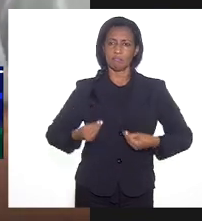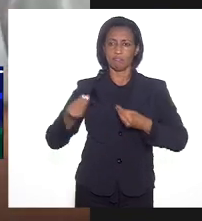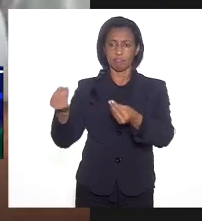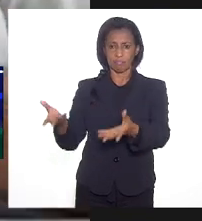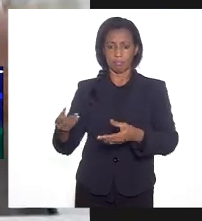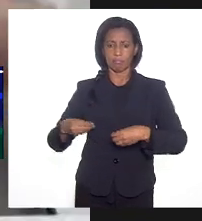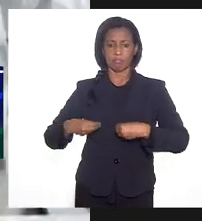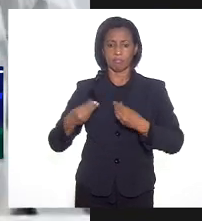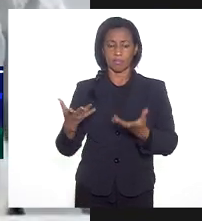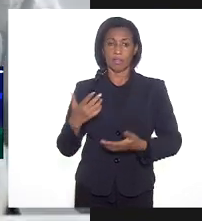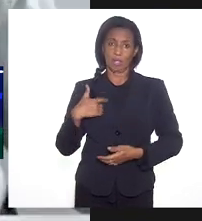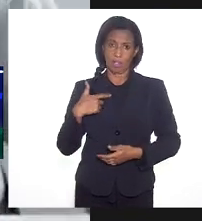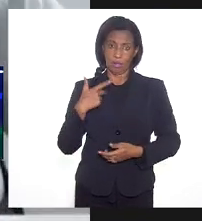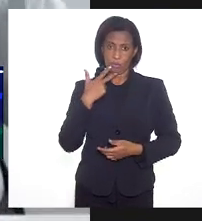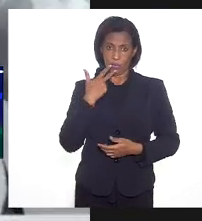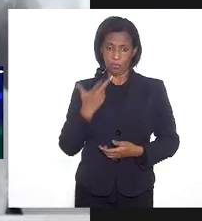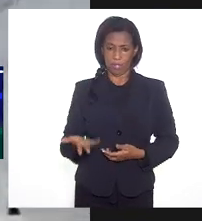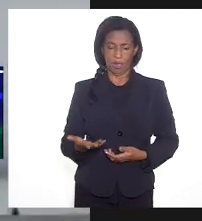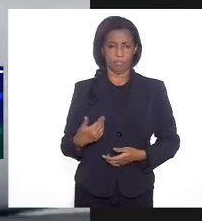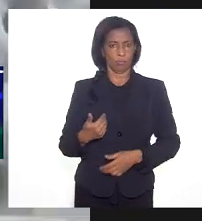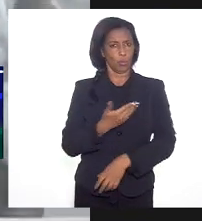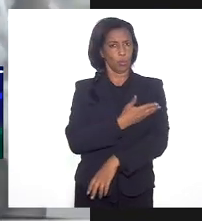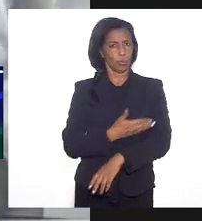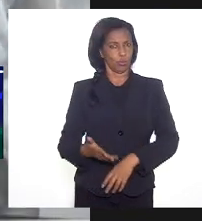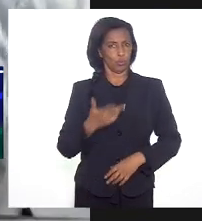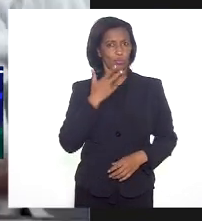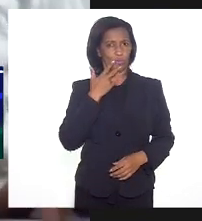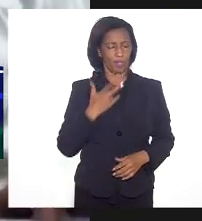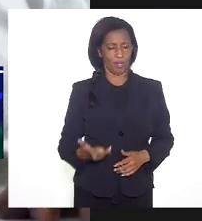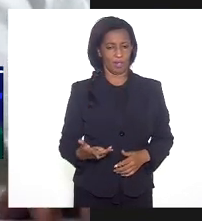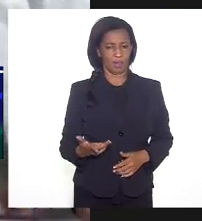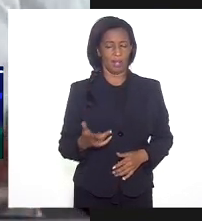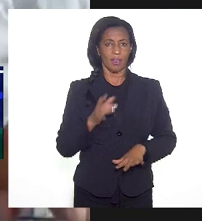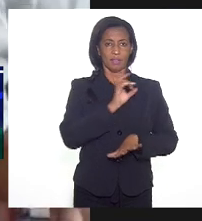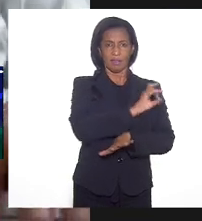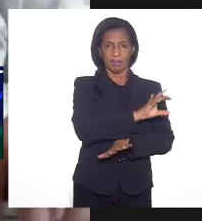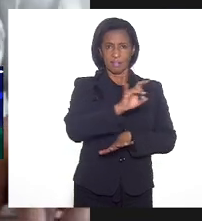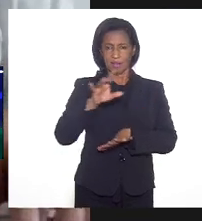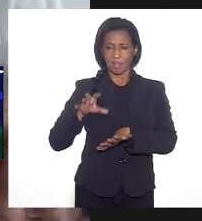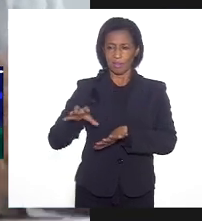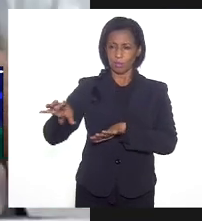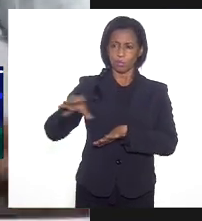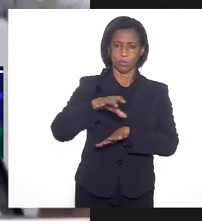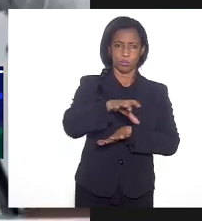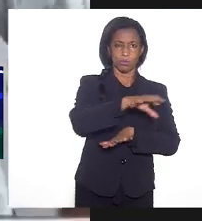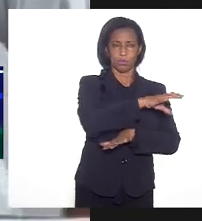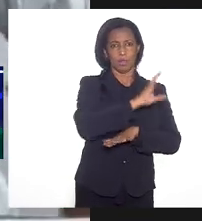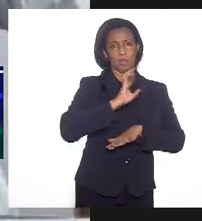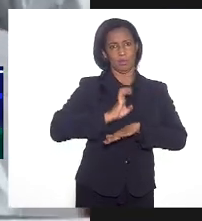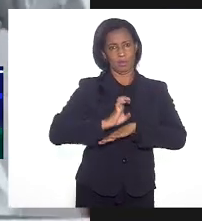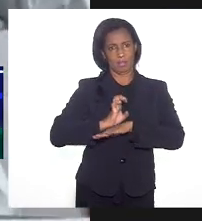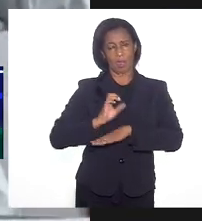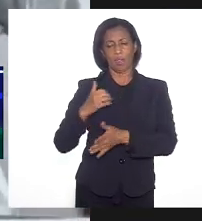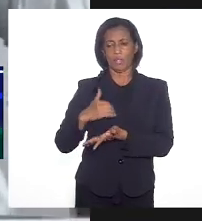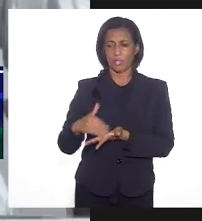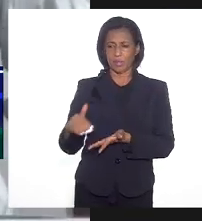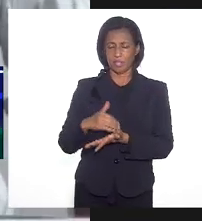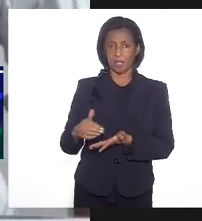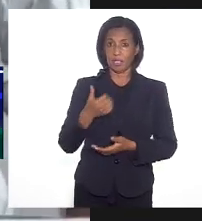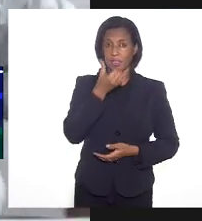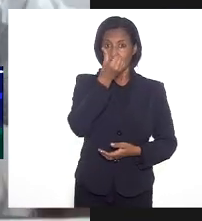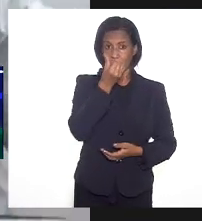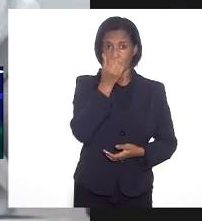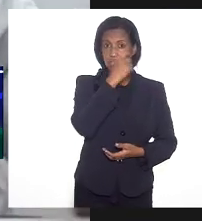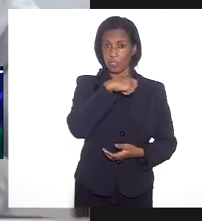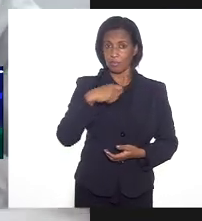que eu tenho dito eu costumo dizer que aonde em cada região desse estado a nossa secretaria durante esses